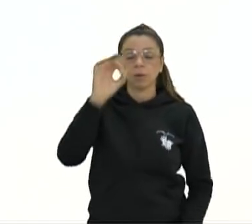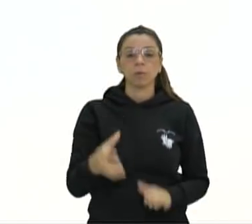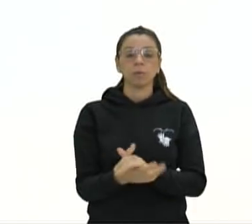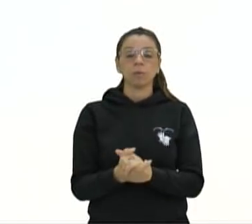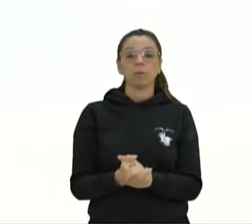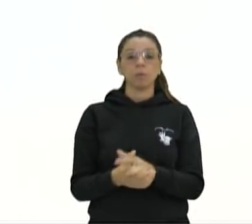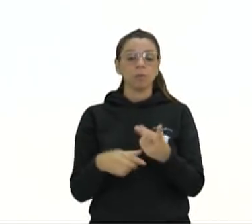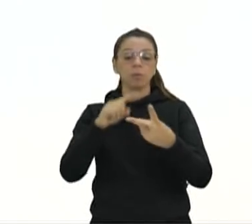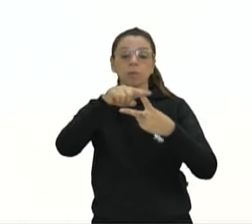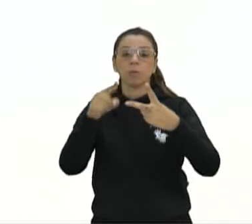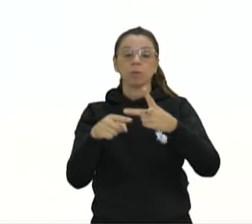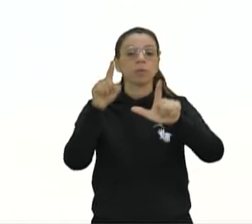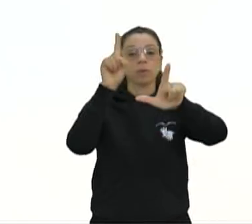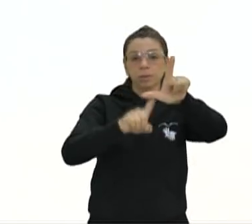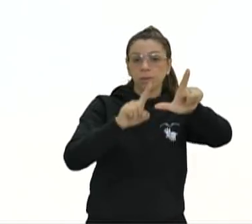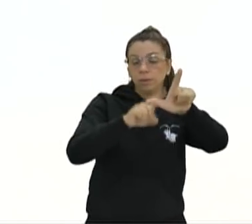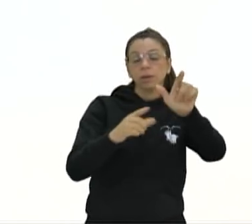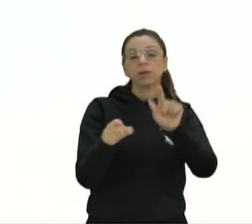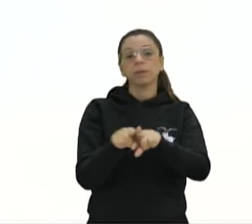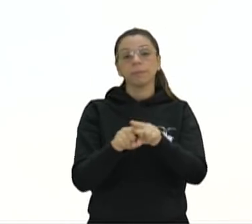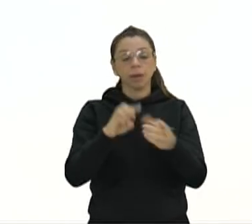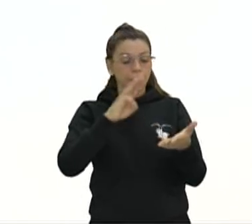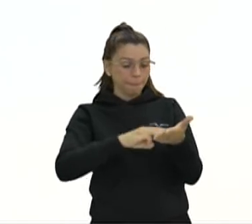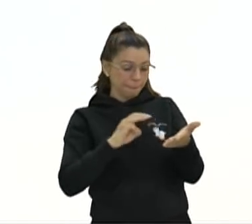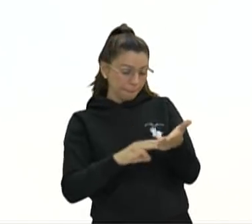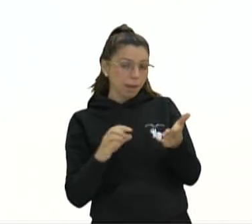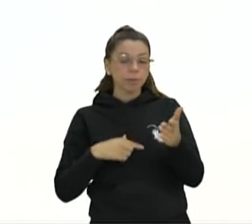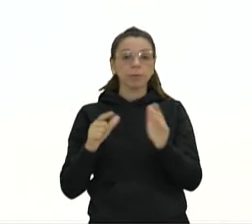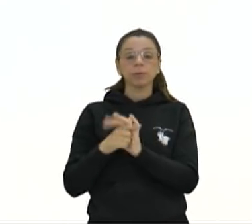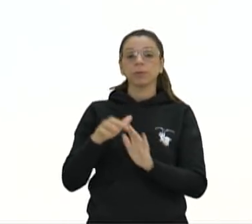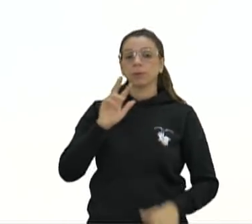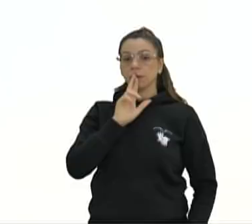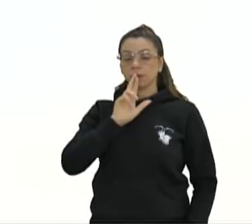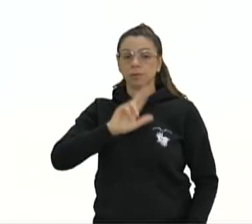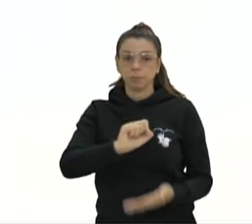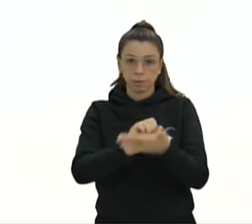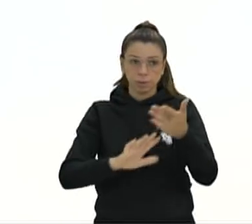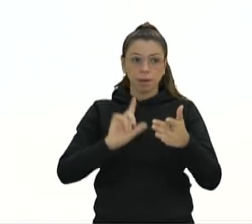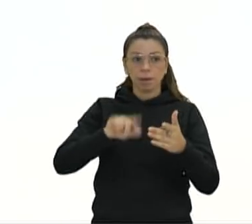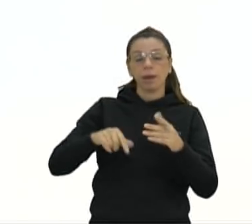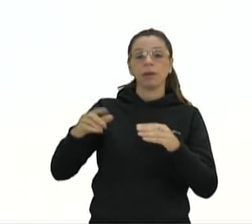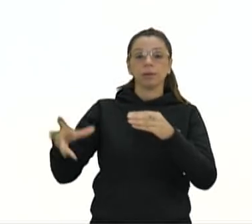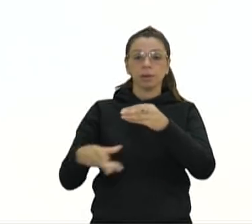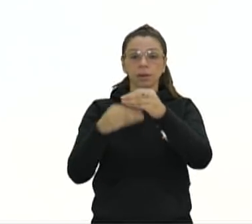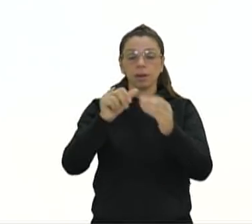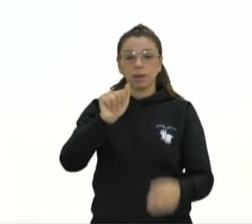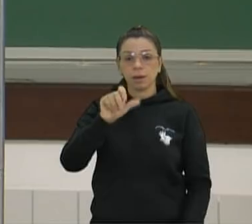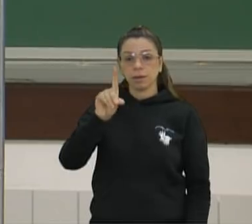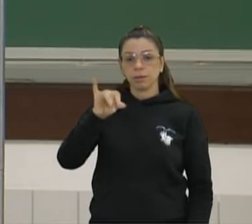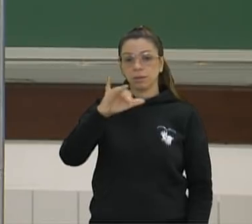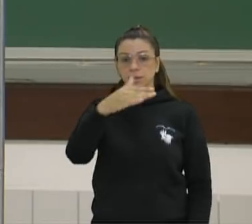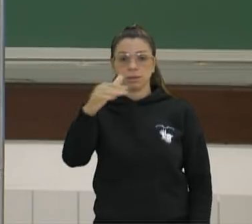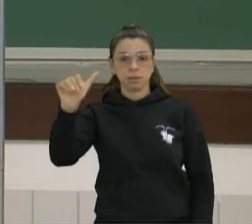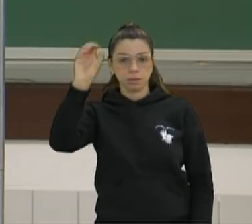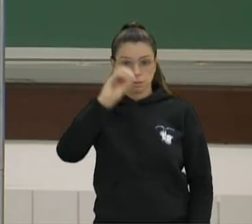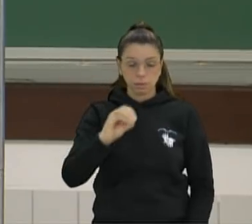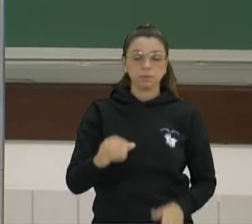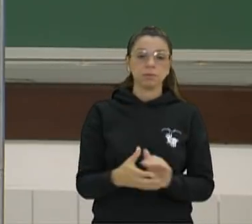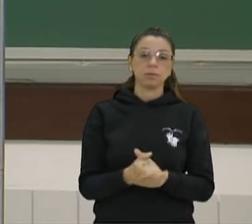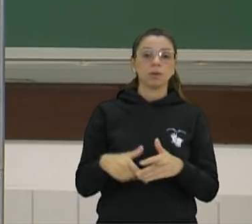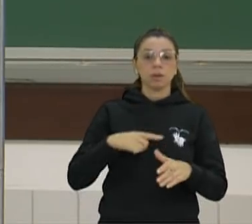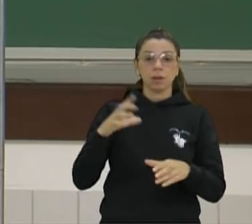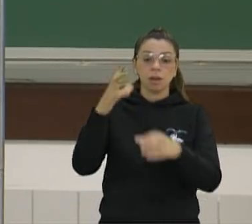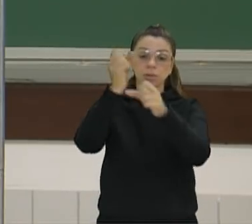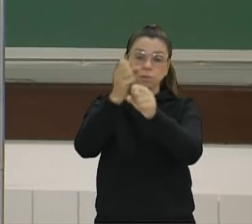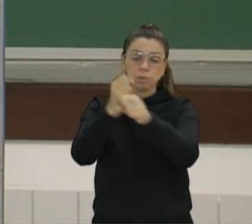nós estudamos um método de resolução que se chama método de adição. Então, num sistema como esse, qual que é a ideia base? A ideia base é você